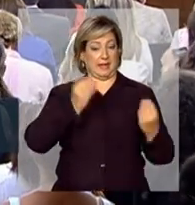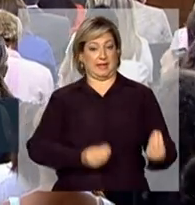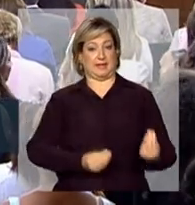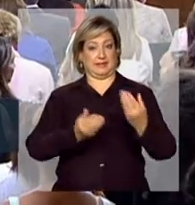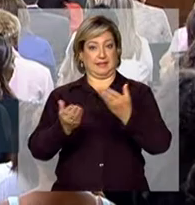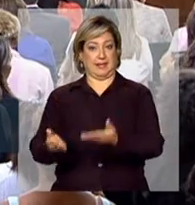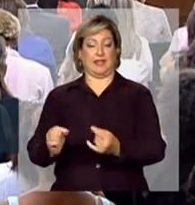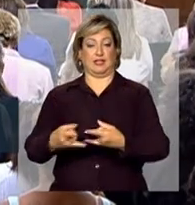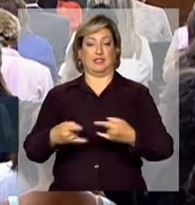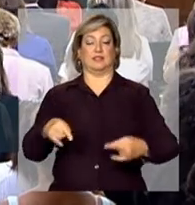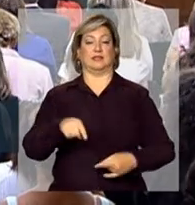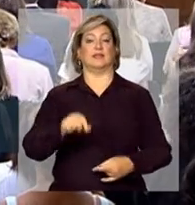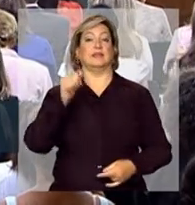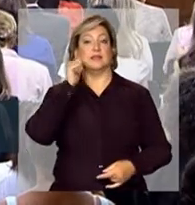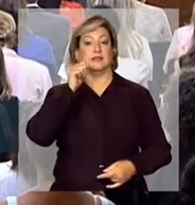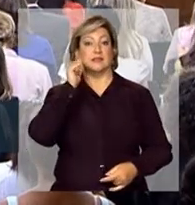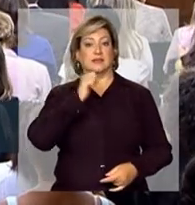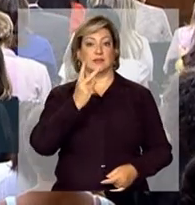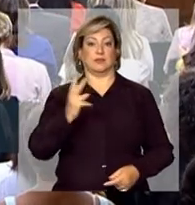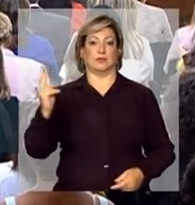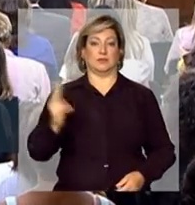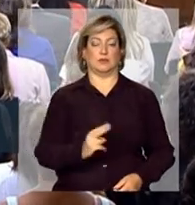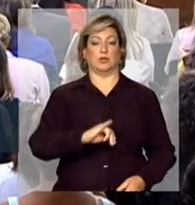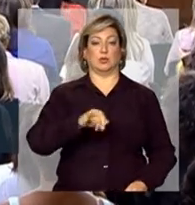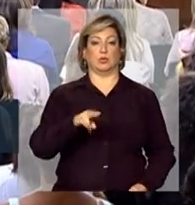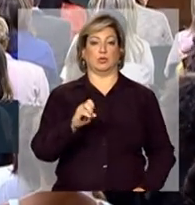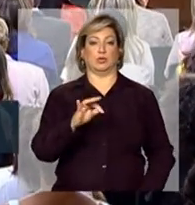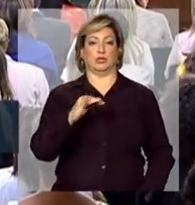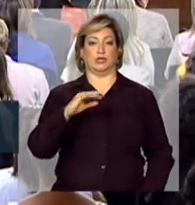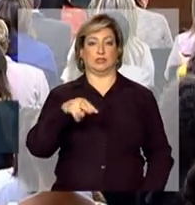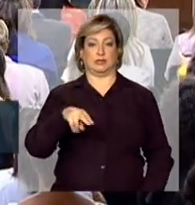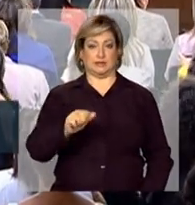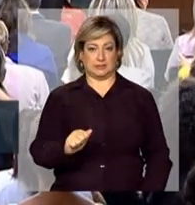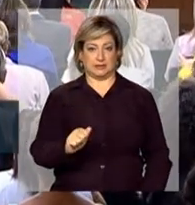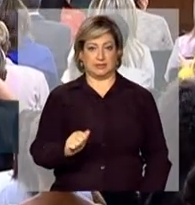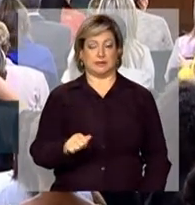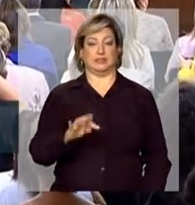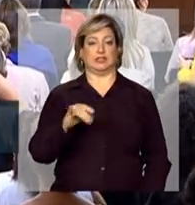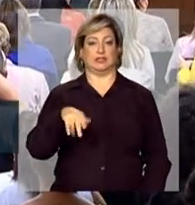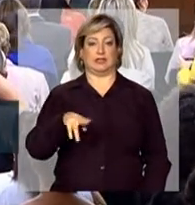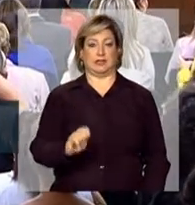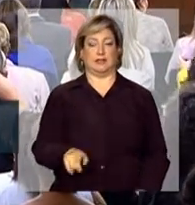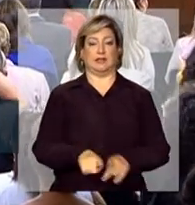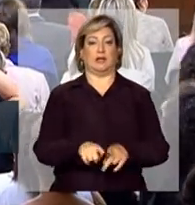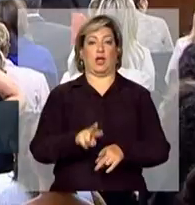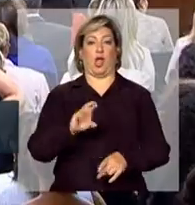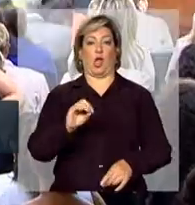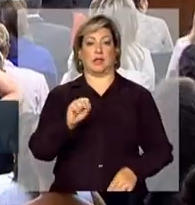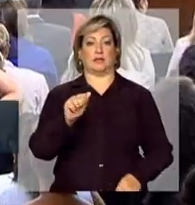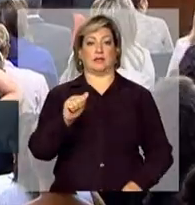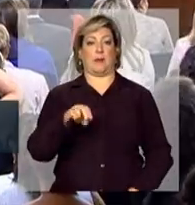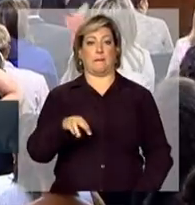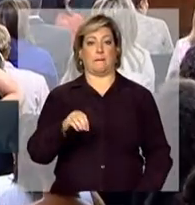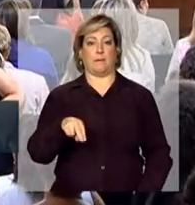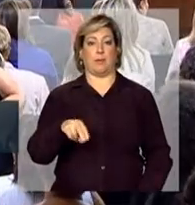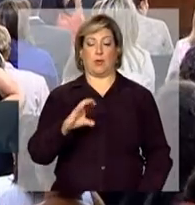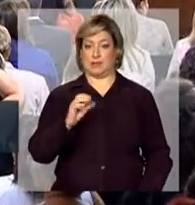convidamos a senhoras Justina Cândido Tic e rosa Otaviano Moçambique